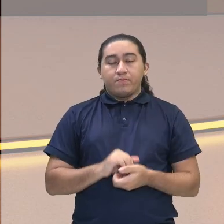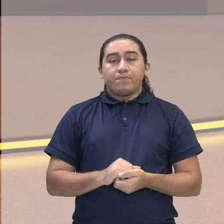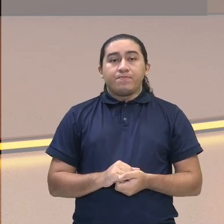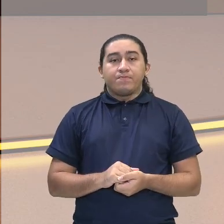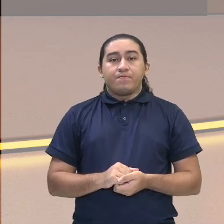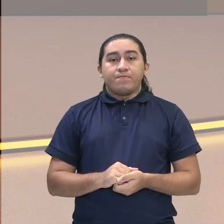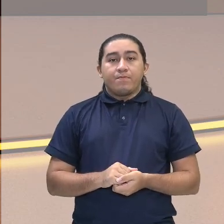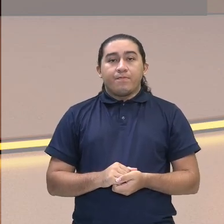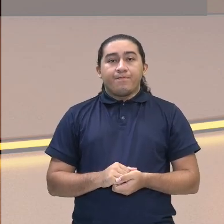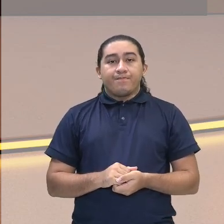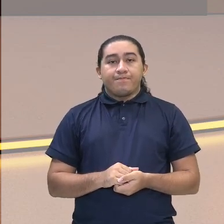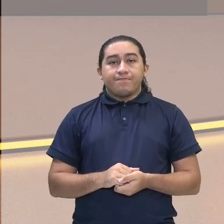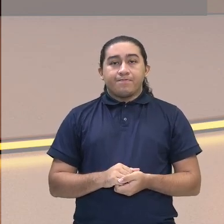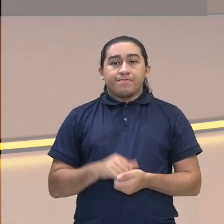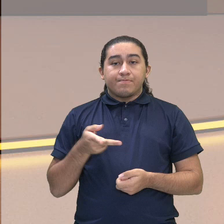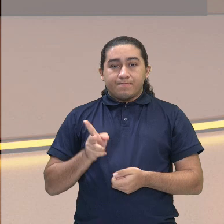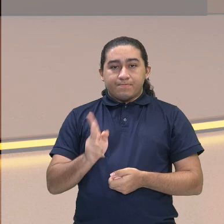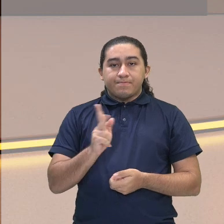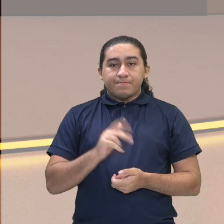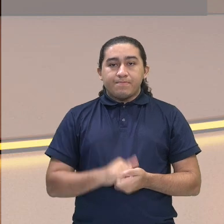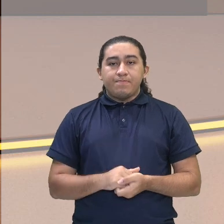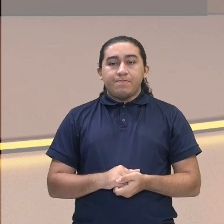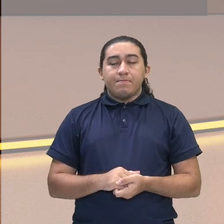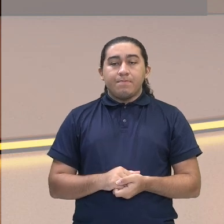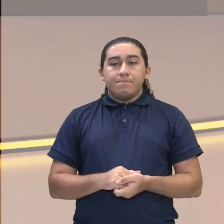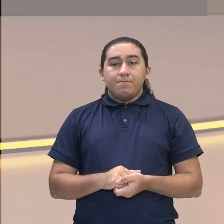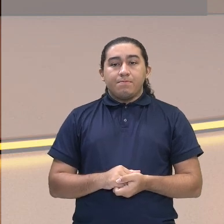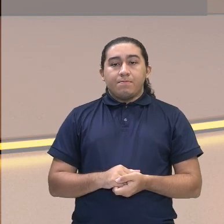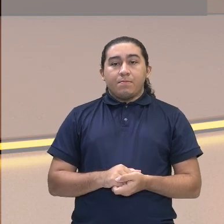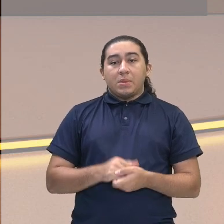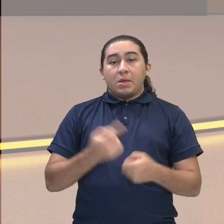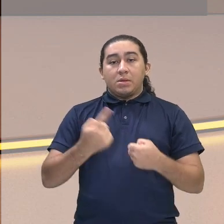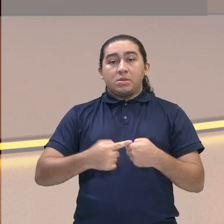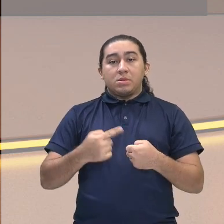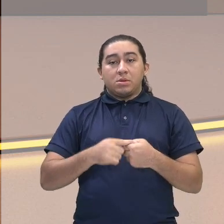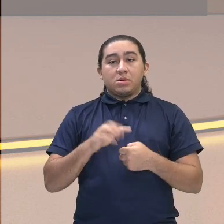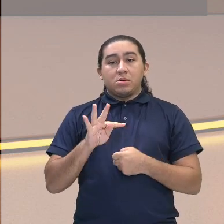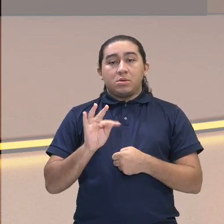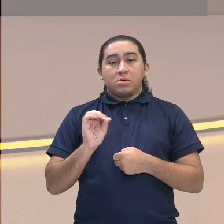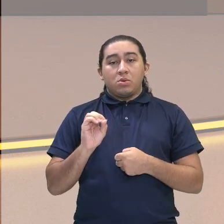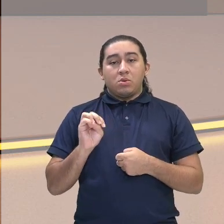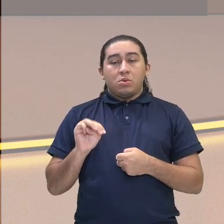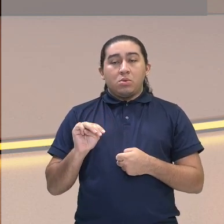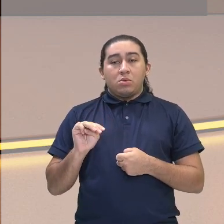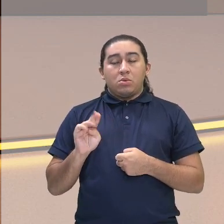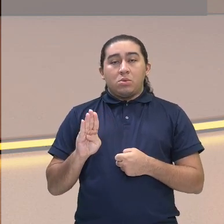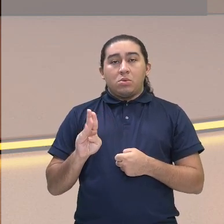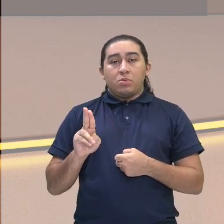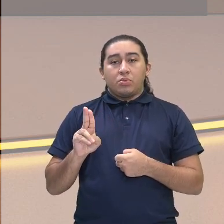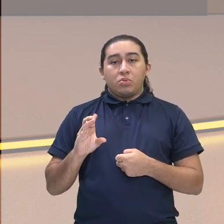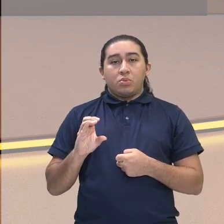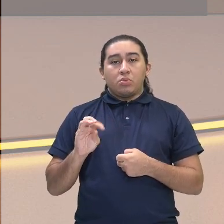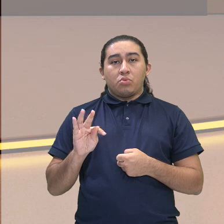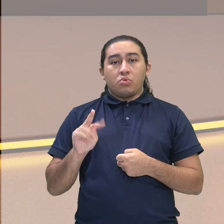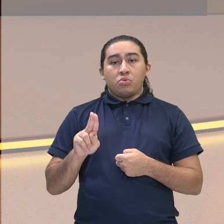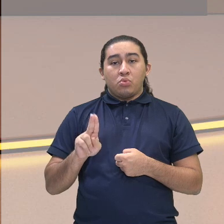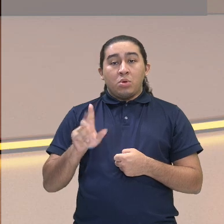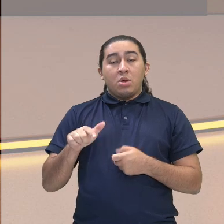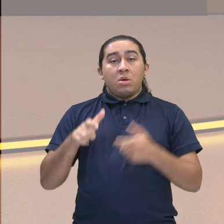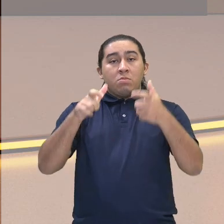localidades. Ok? Continuando. A cidade de Tombuctu tornou-se um centro